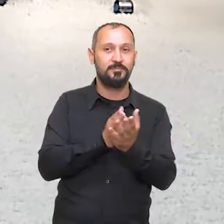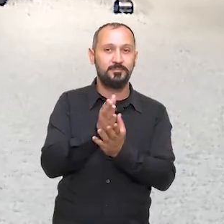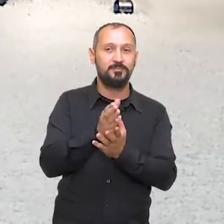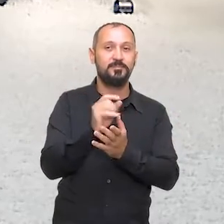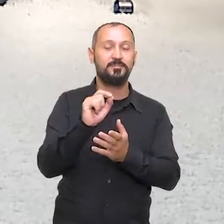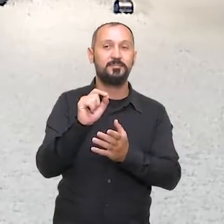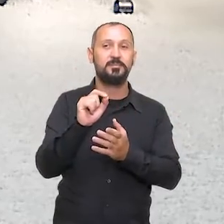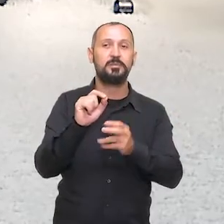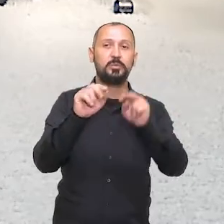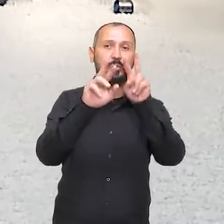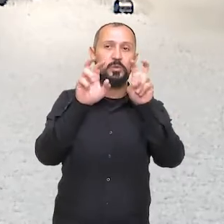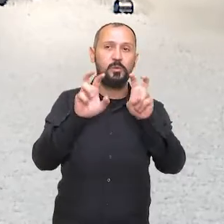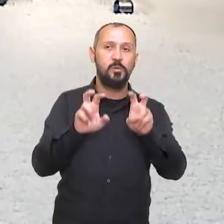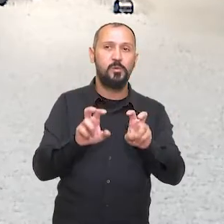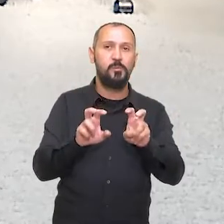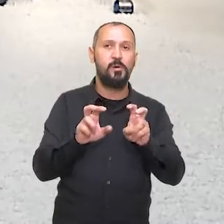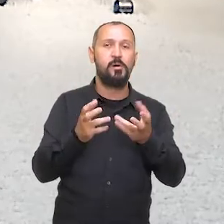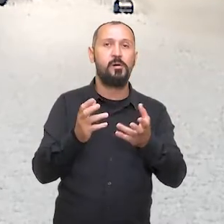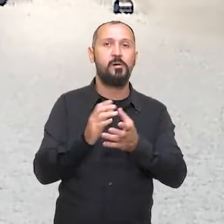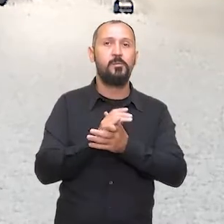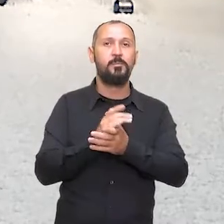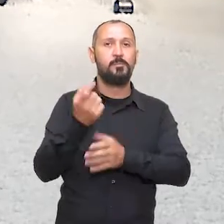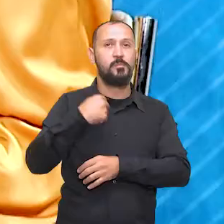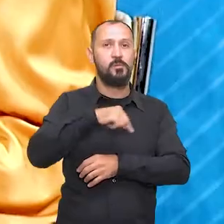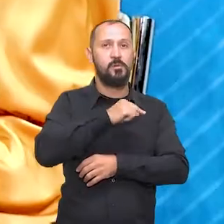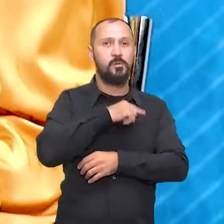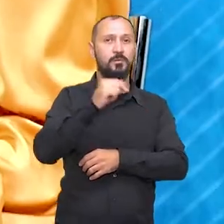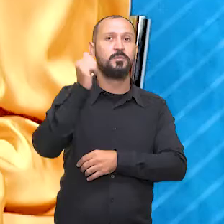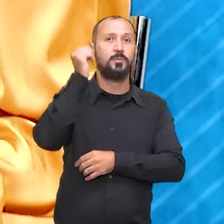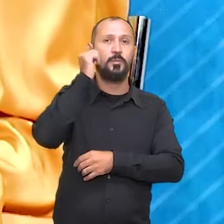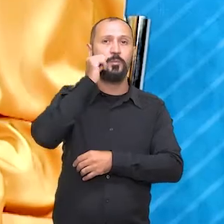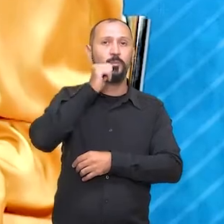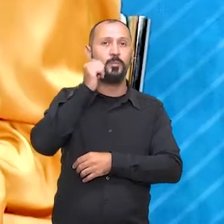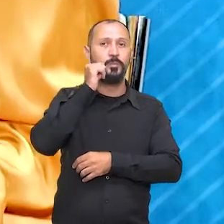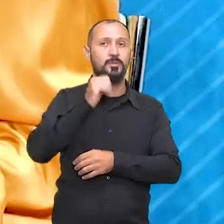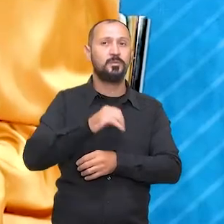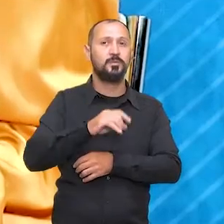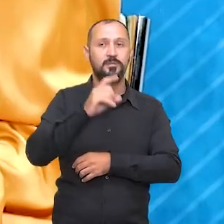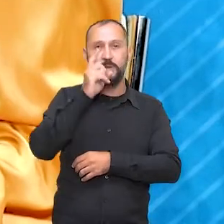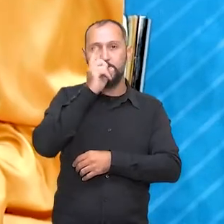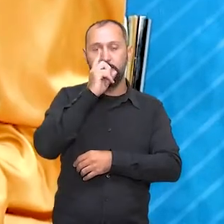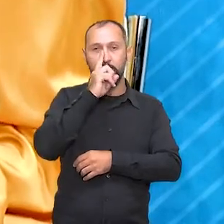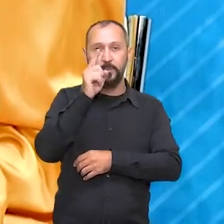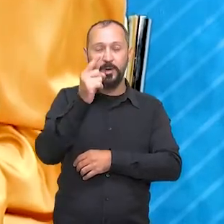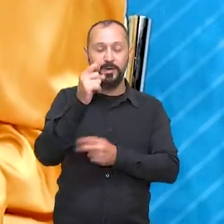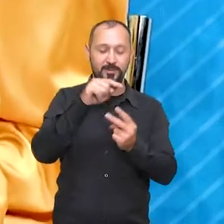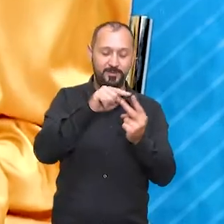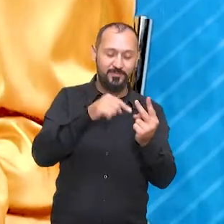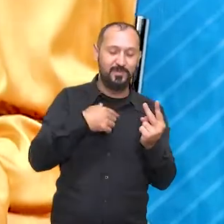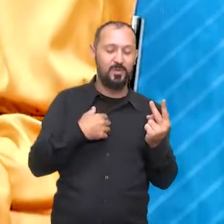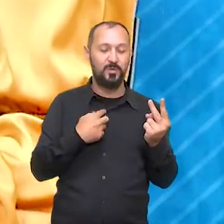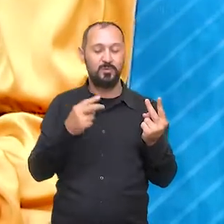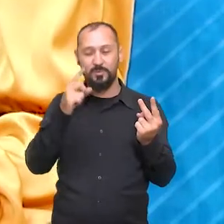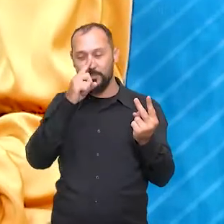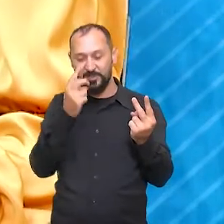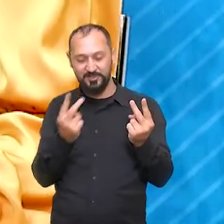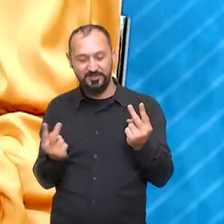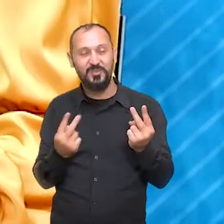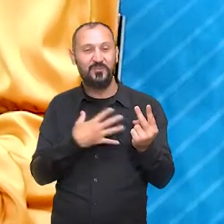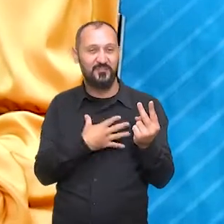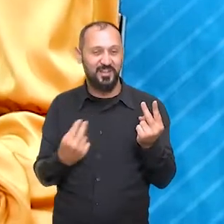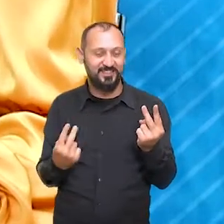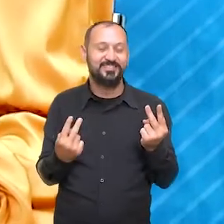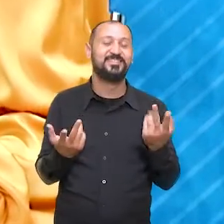das prerrogativas, né? A gente sabe que nós que somos mulheres, somos mães, você é mãe de 2, eu também sou mãe de